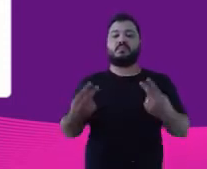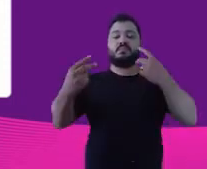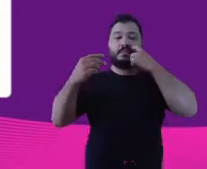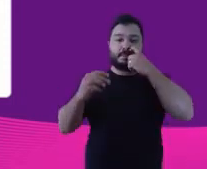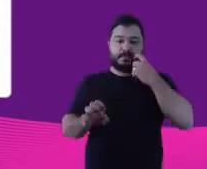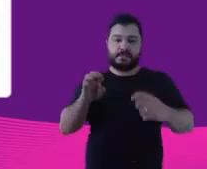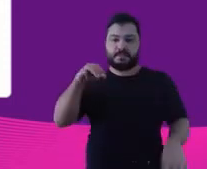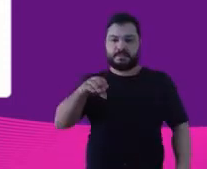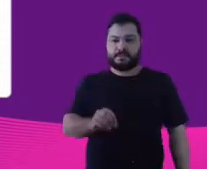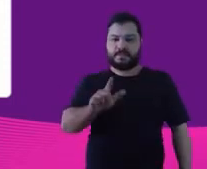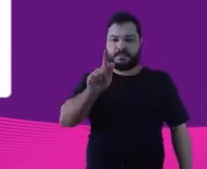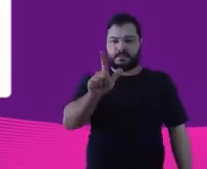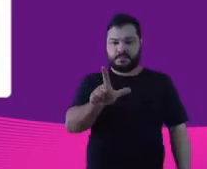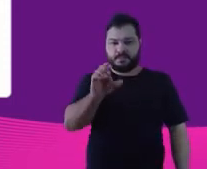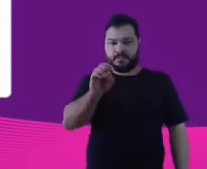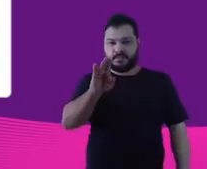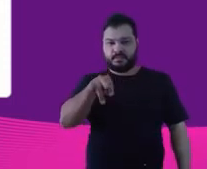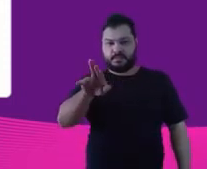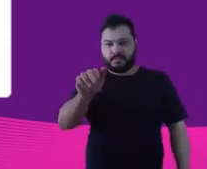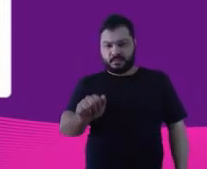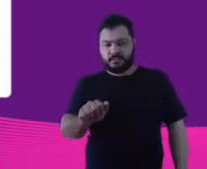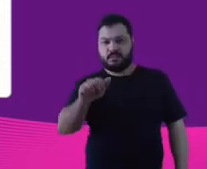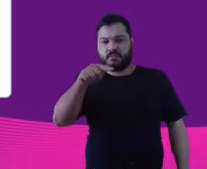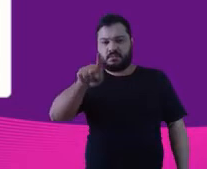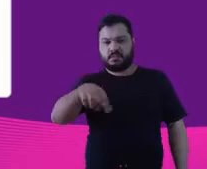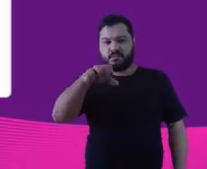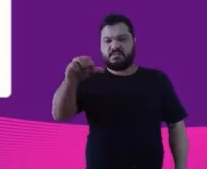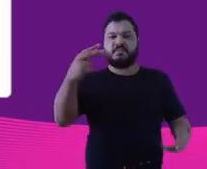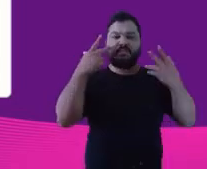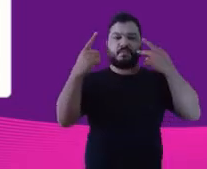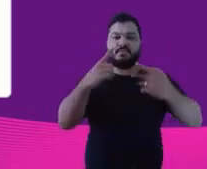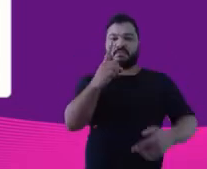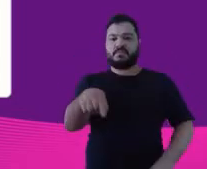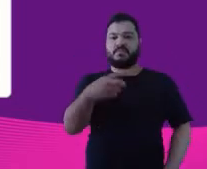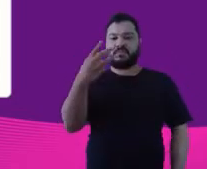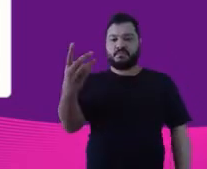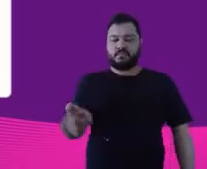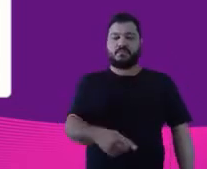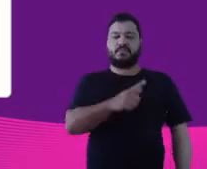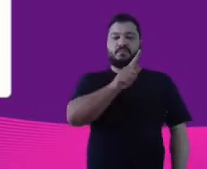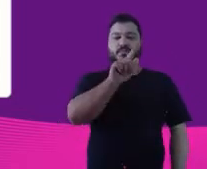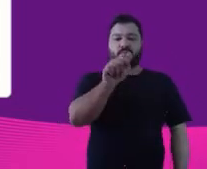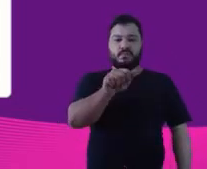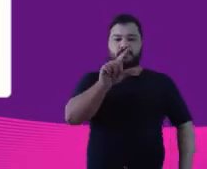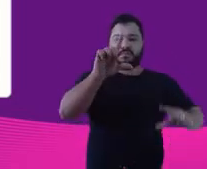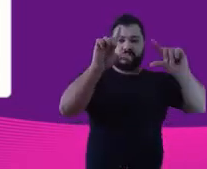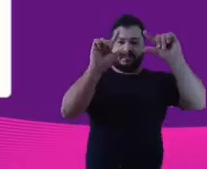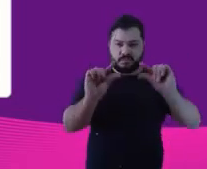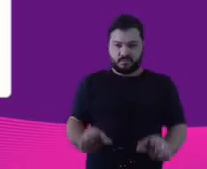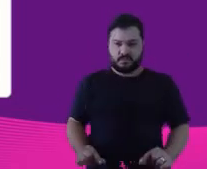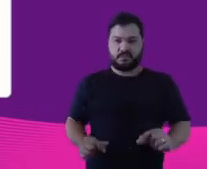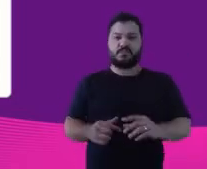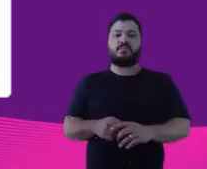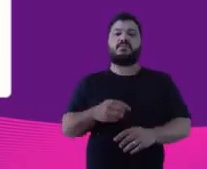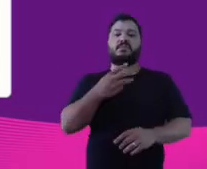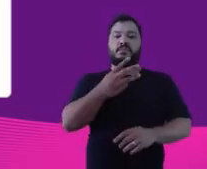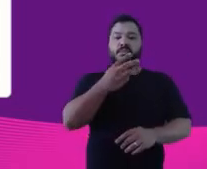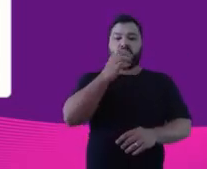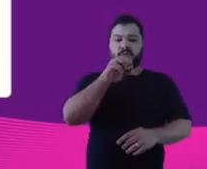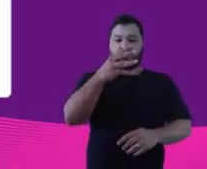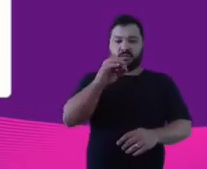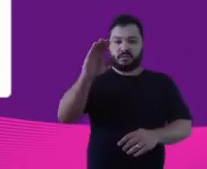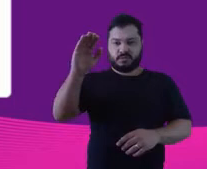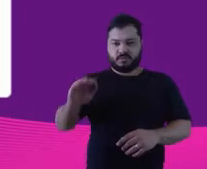hemoglobina dele de 7,9 normalizou para 13,5, IgA reduziu bastante, de 3,940